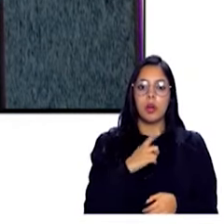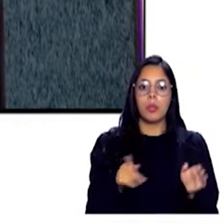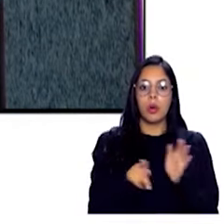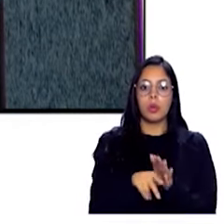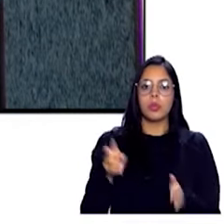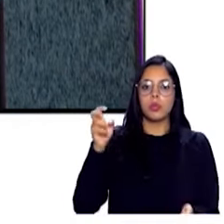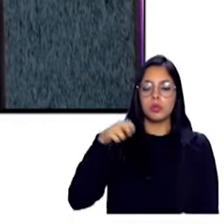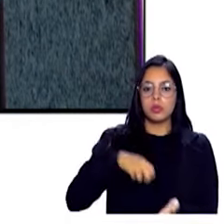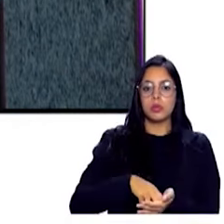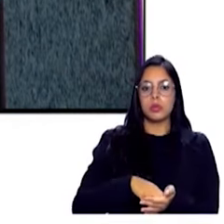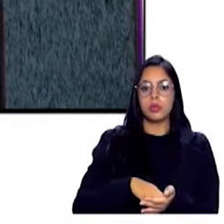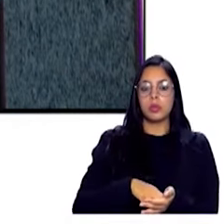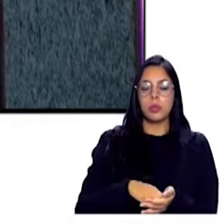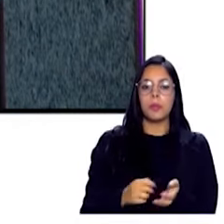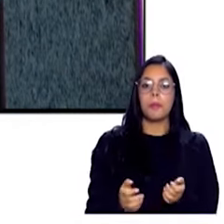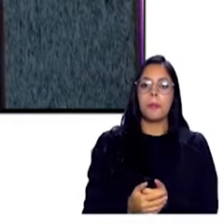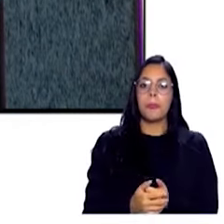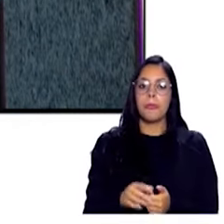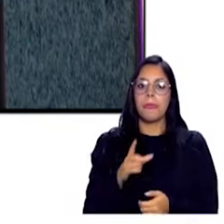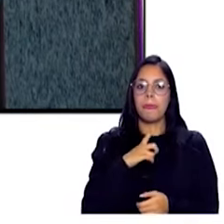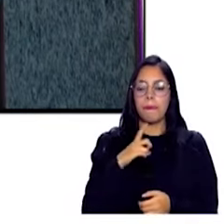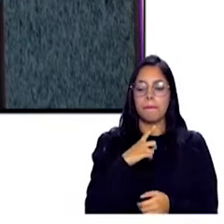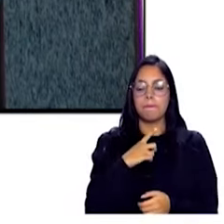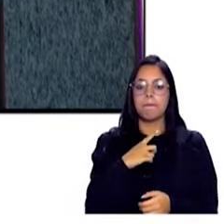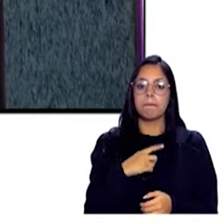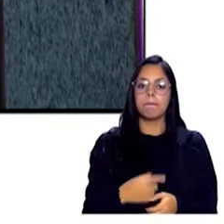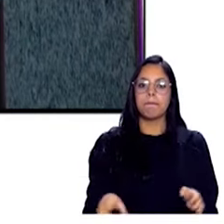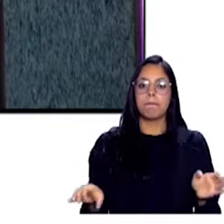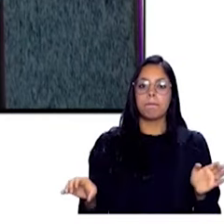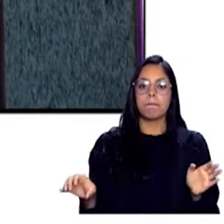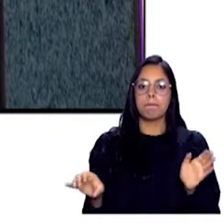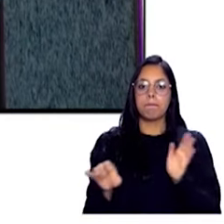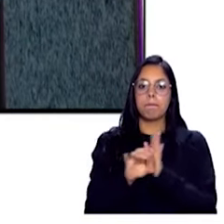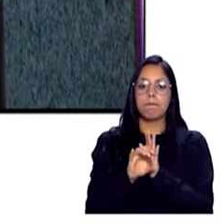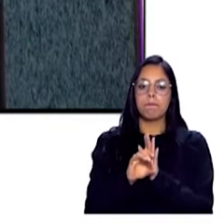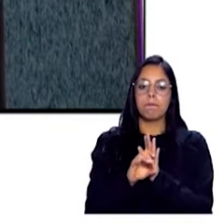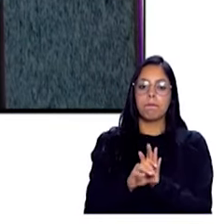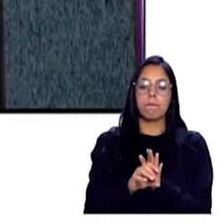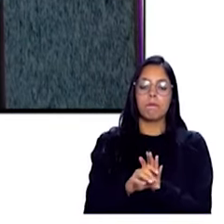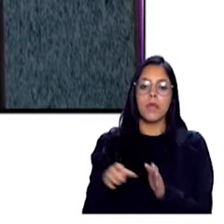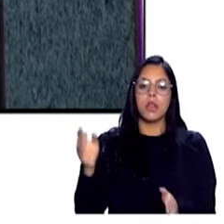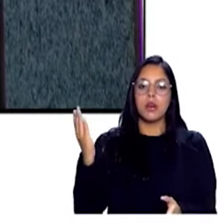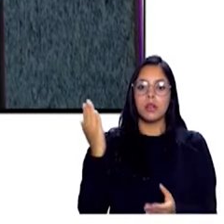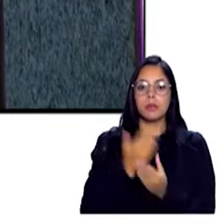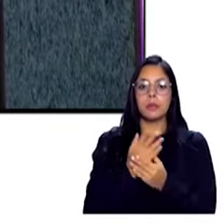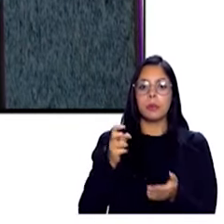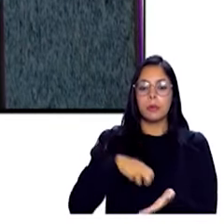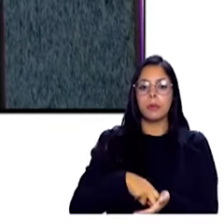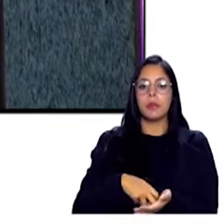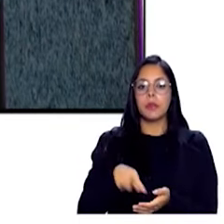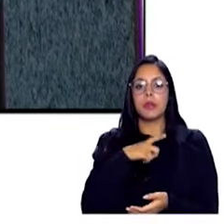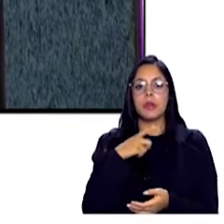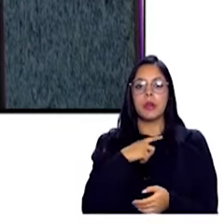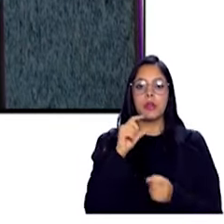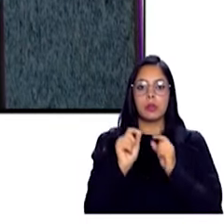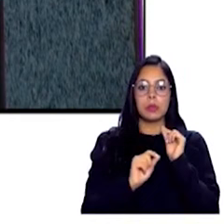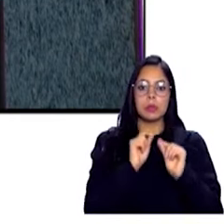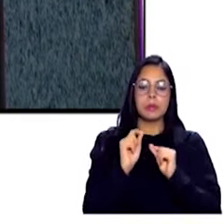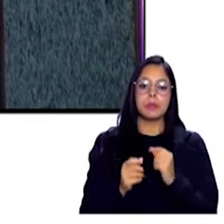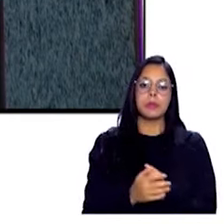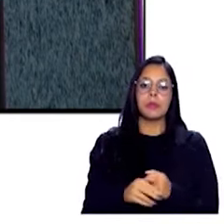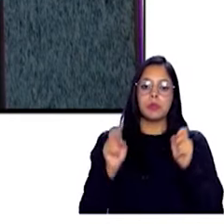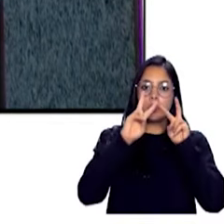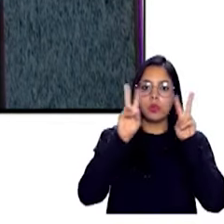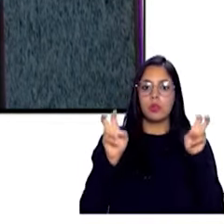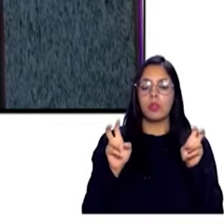o artigo 392 do Código de Processo Penal passou a ser interpretado nos termos